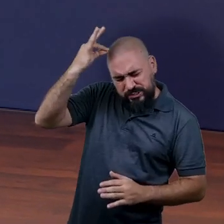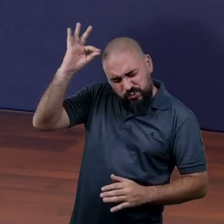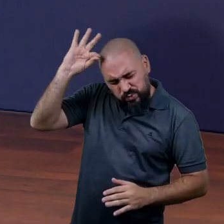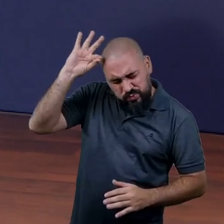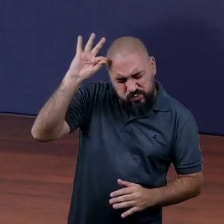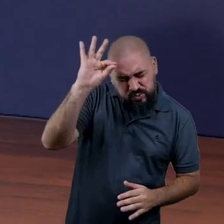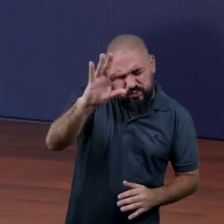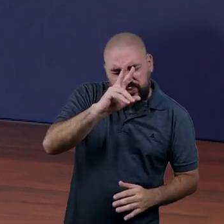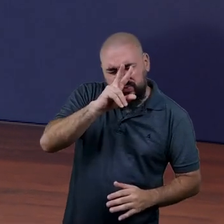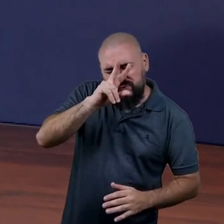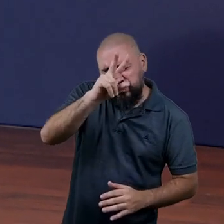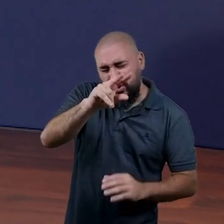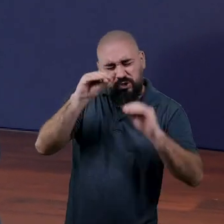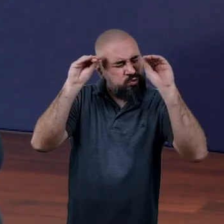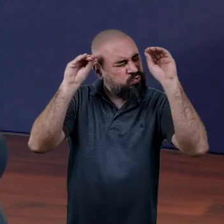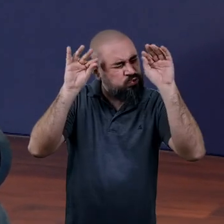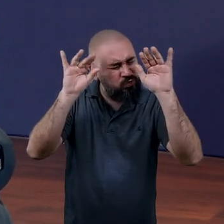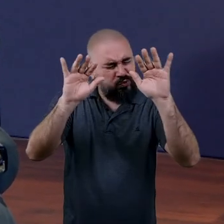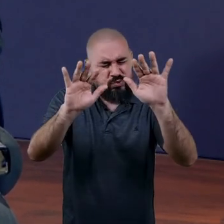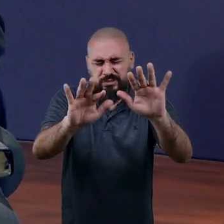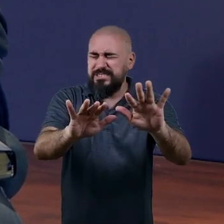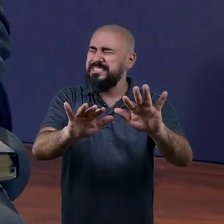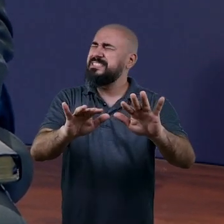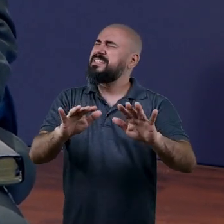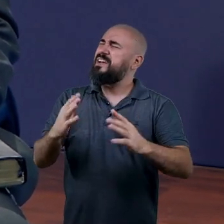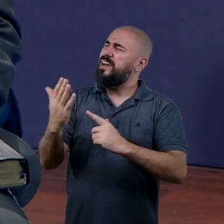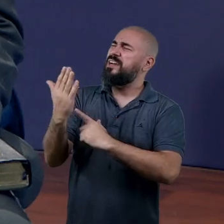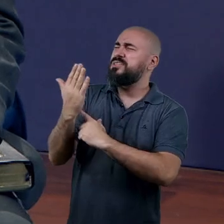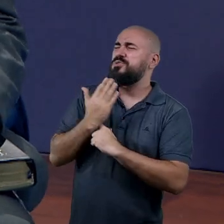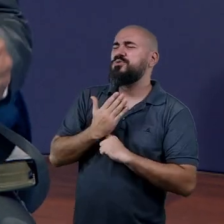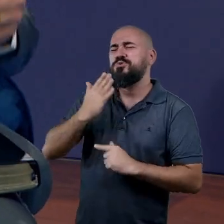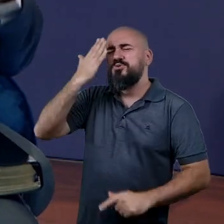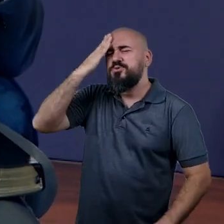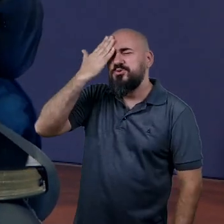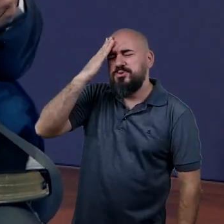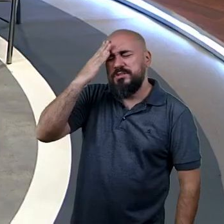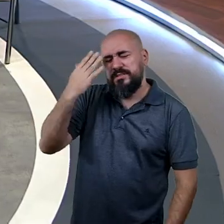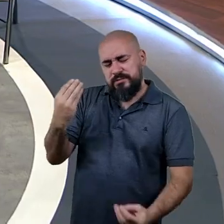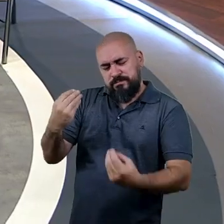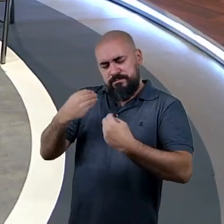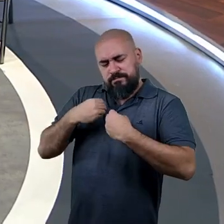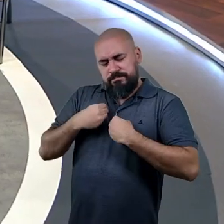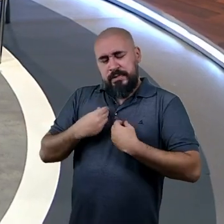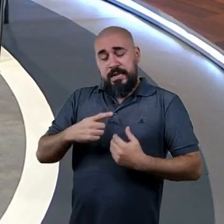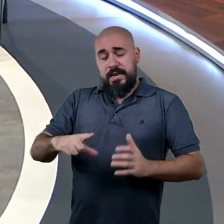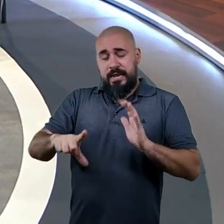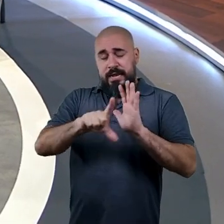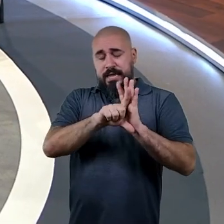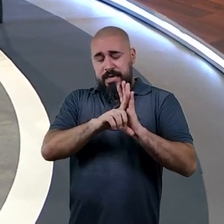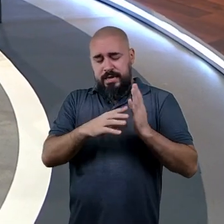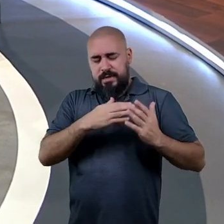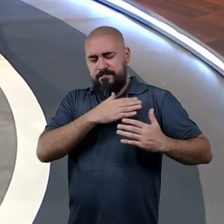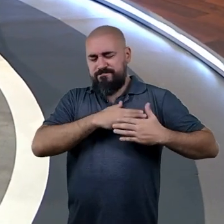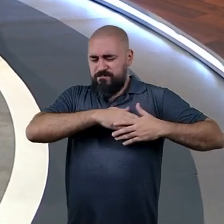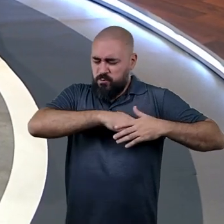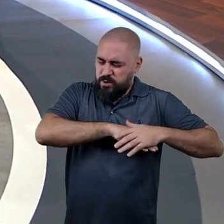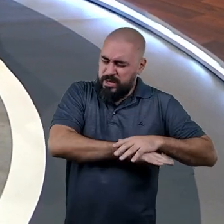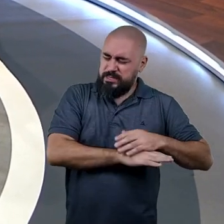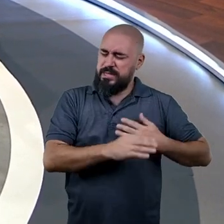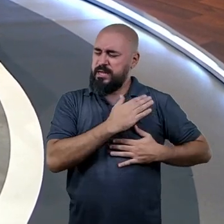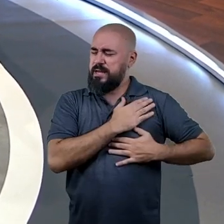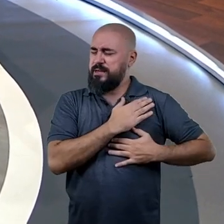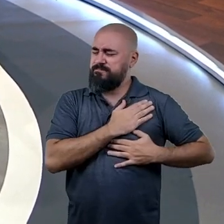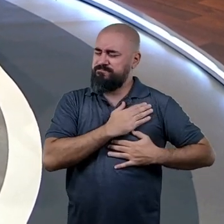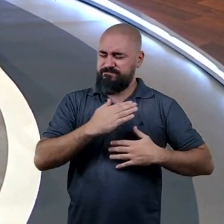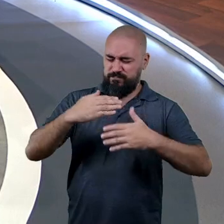vidas e ajuda-nos a recebermos as leis de Deus no nosso coração, para